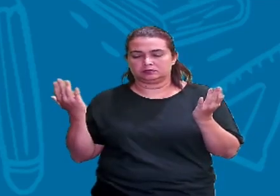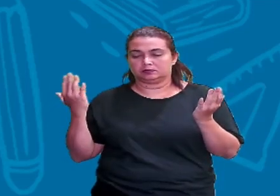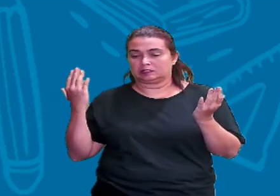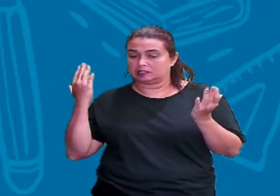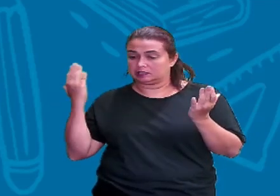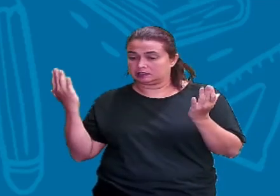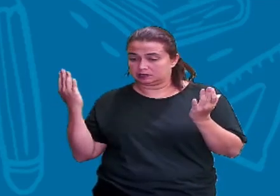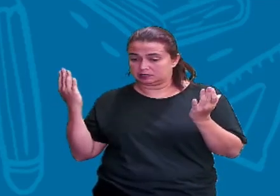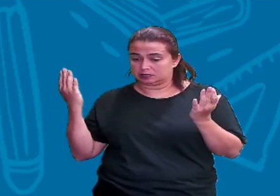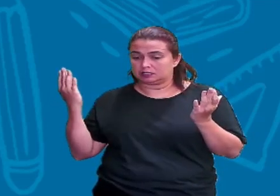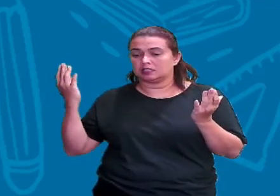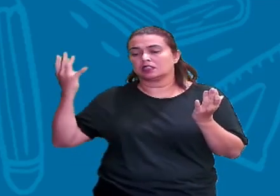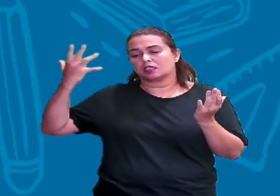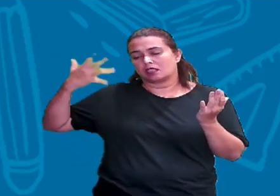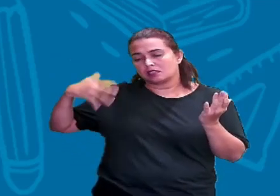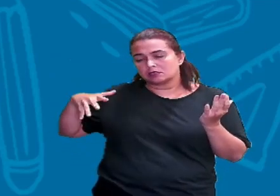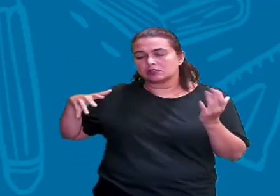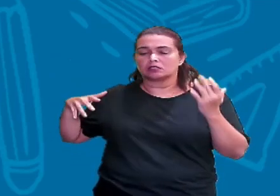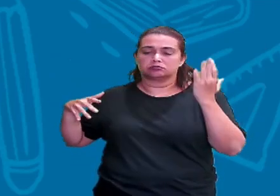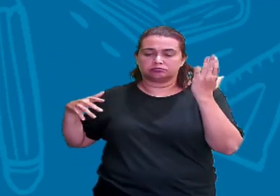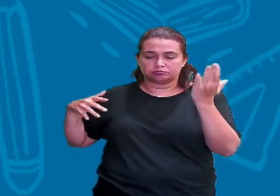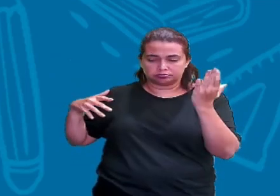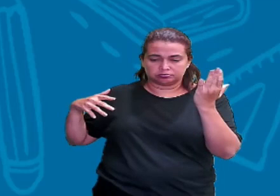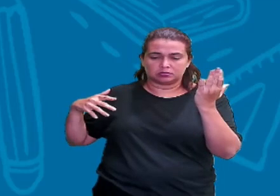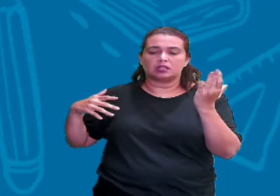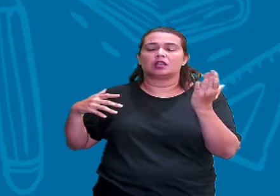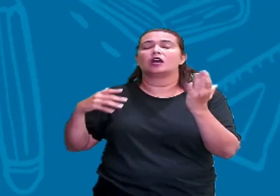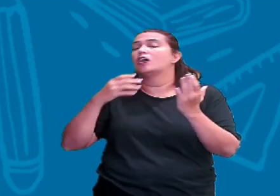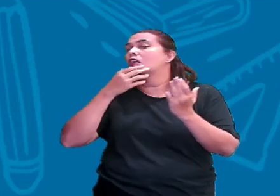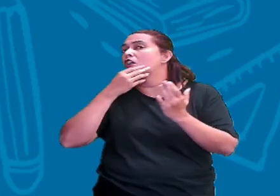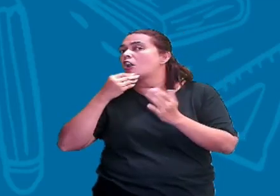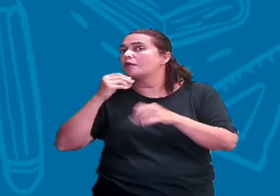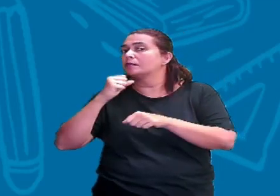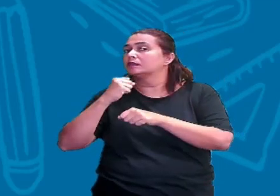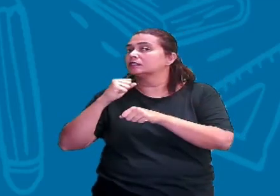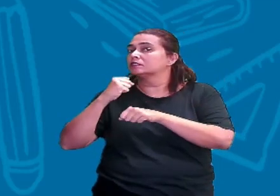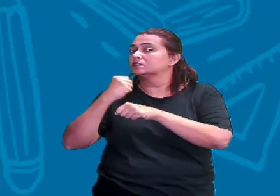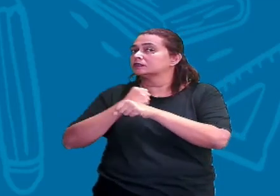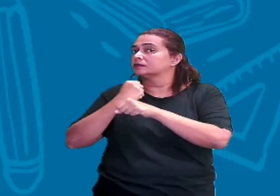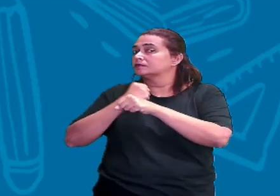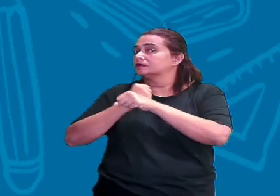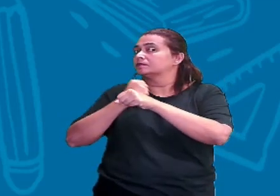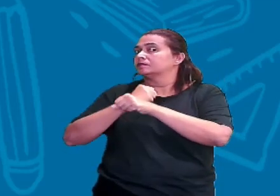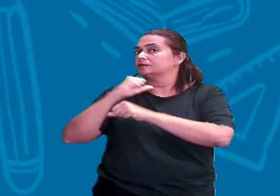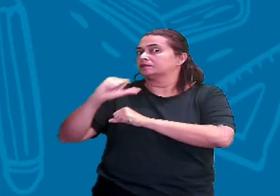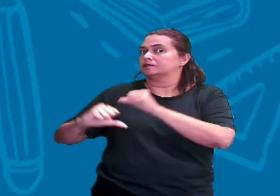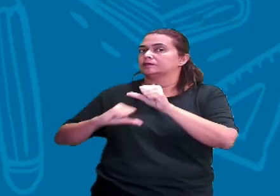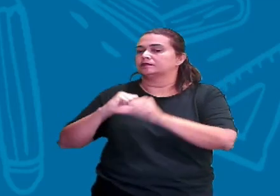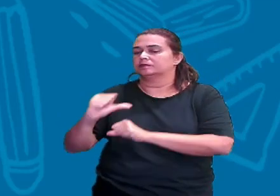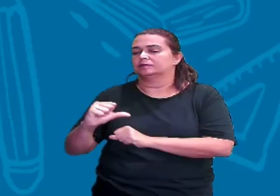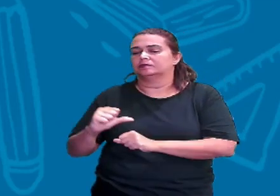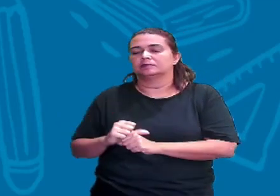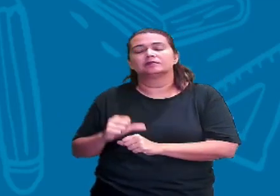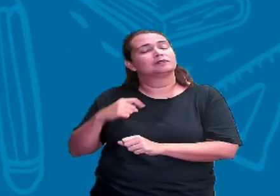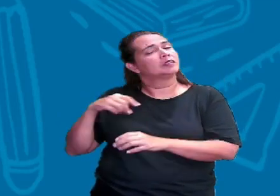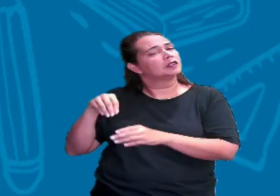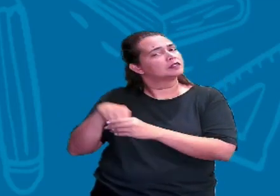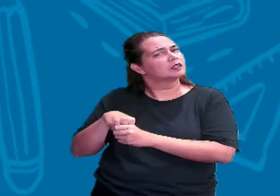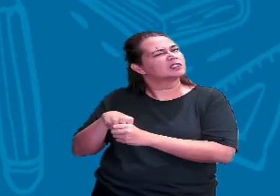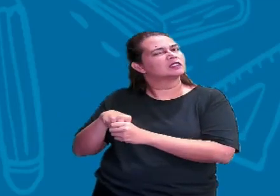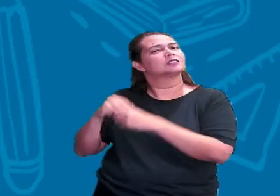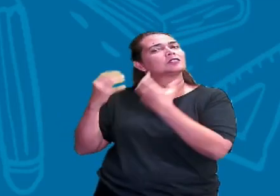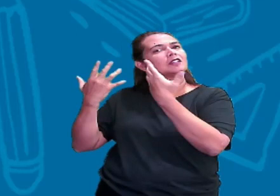pelo homem, que também existem, se vocês observarem, vão existir elementos da natureza dentro delas, né?